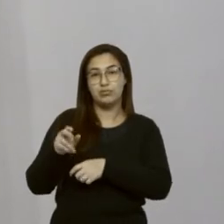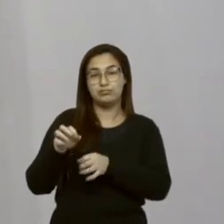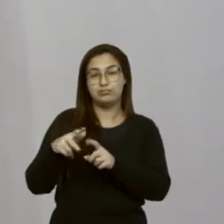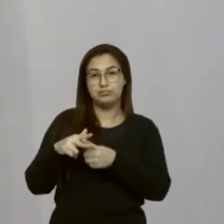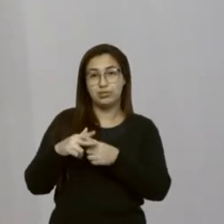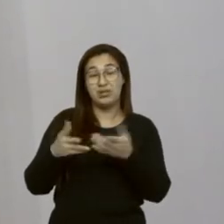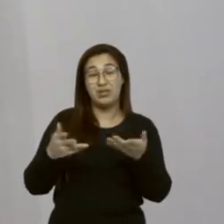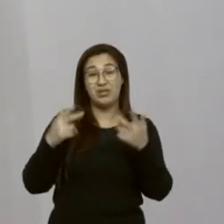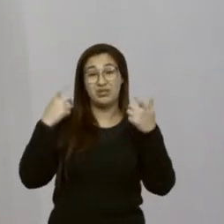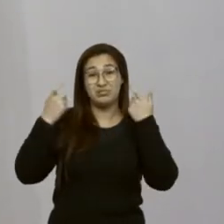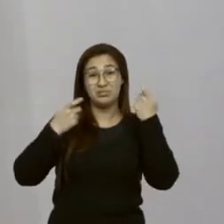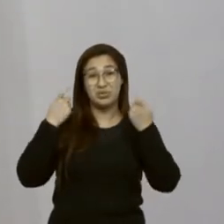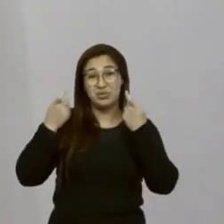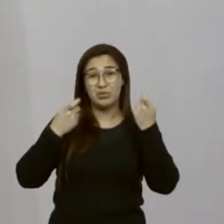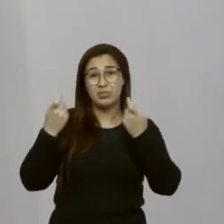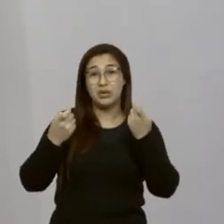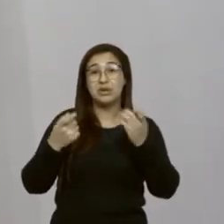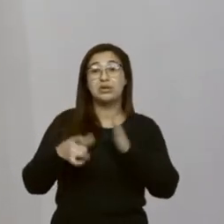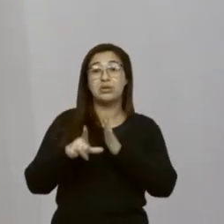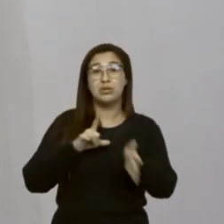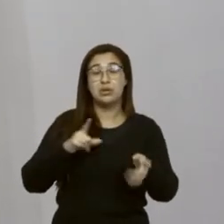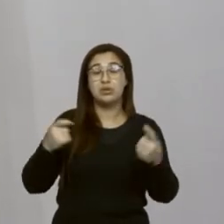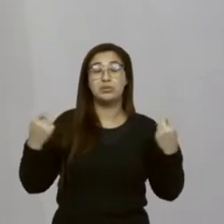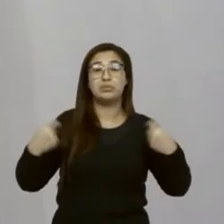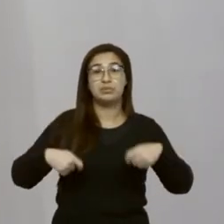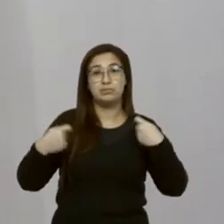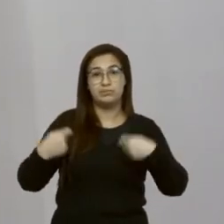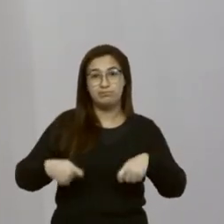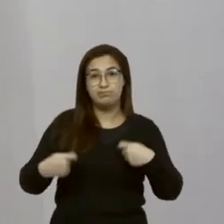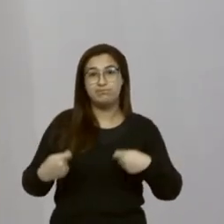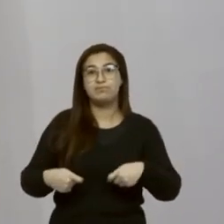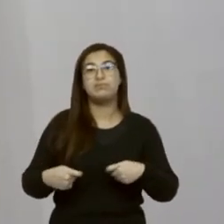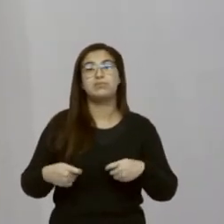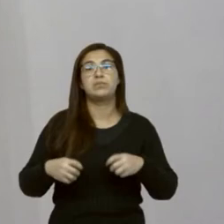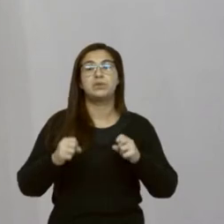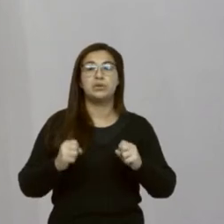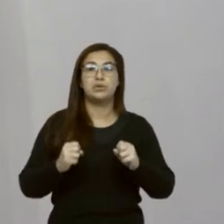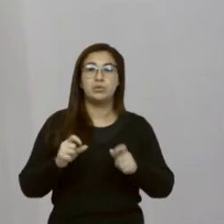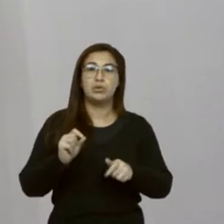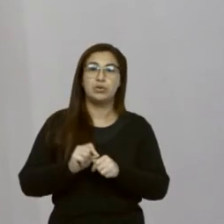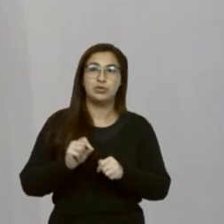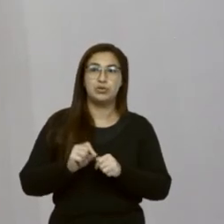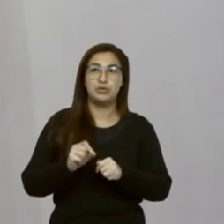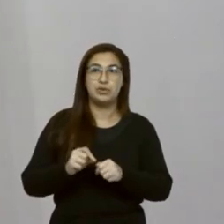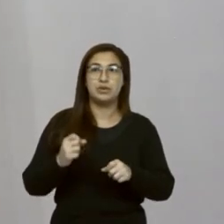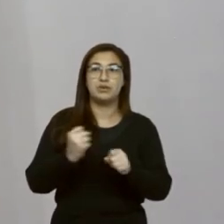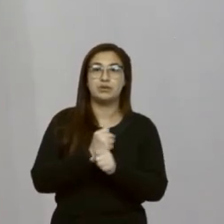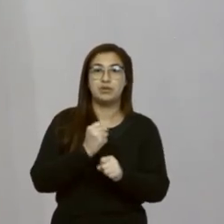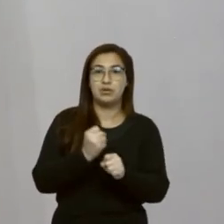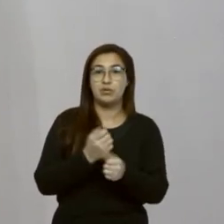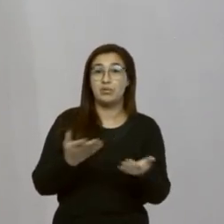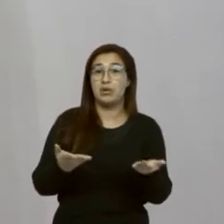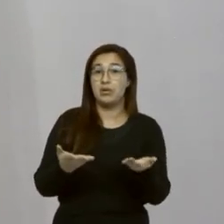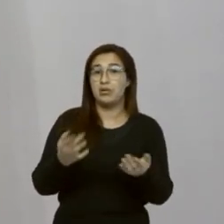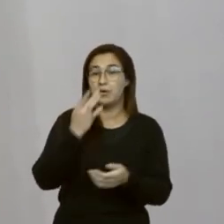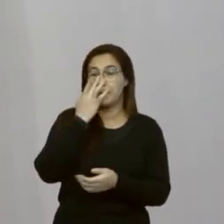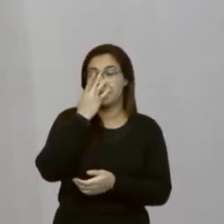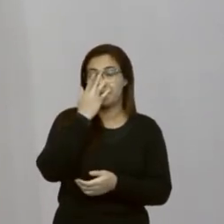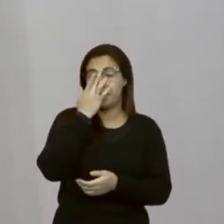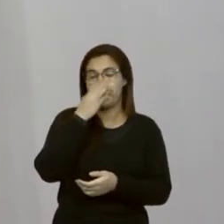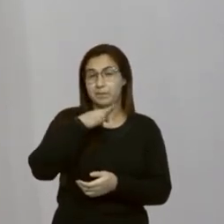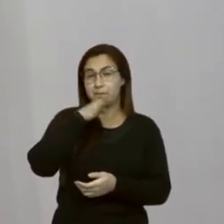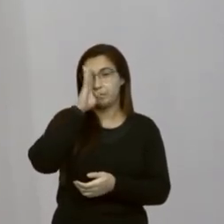de o quanto antes possamos fazer algo, principalmente agora, nesse momento,